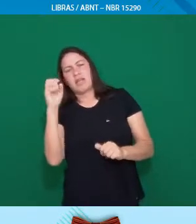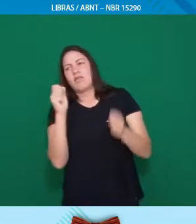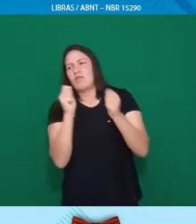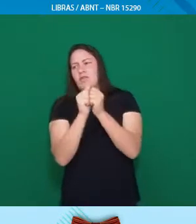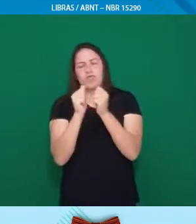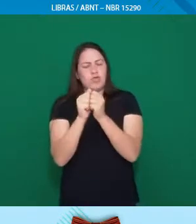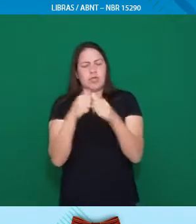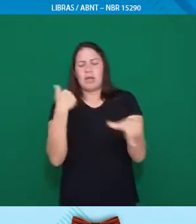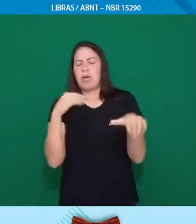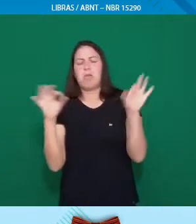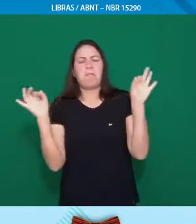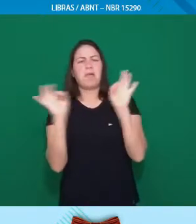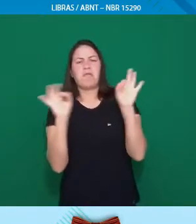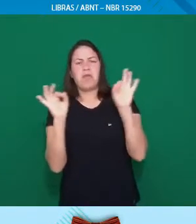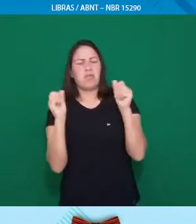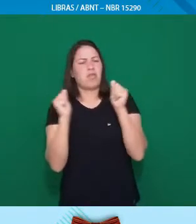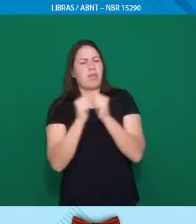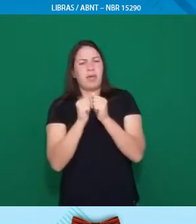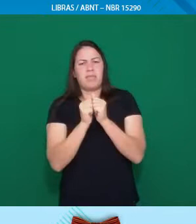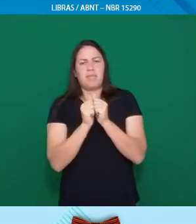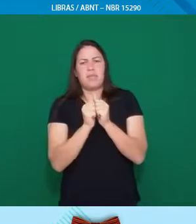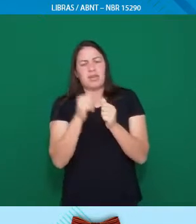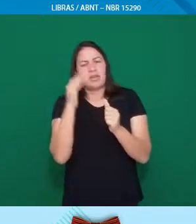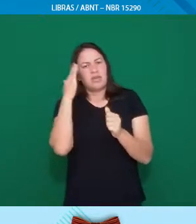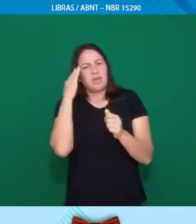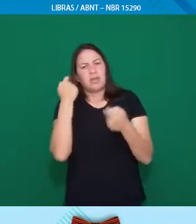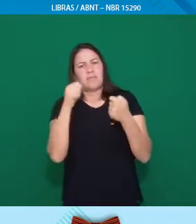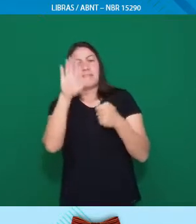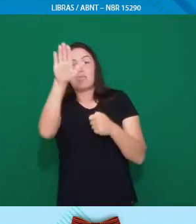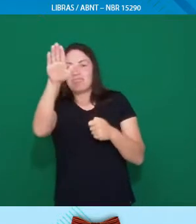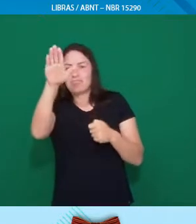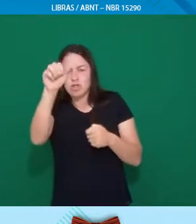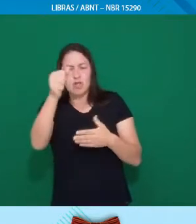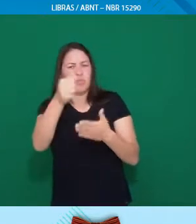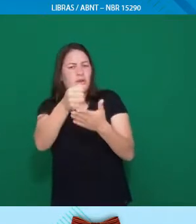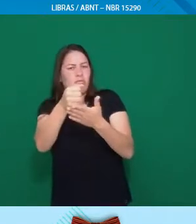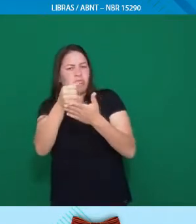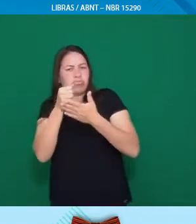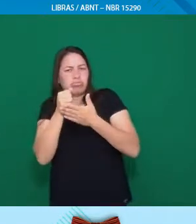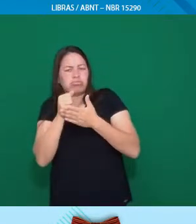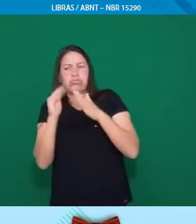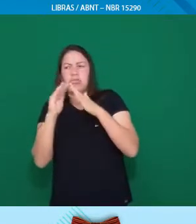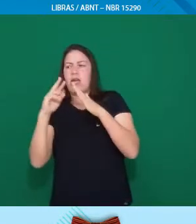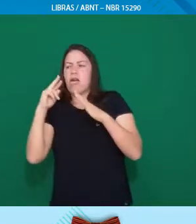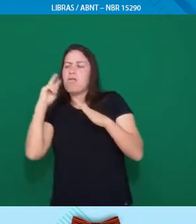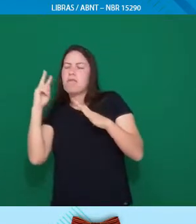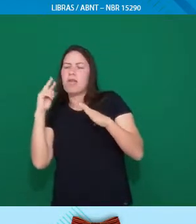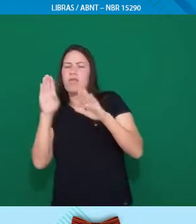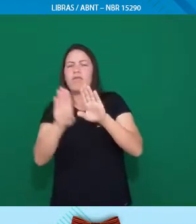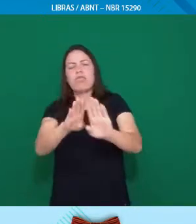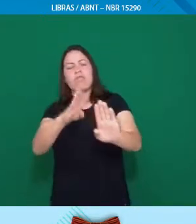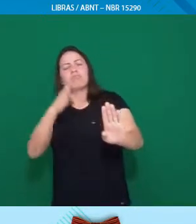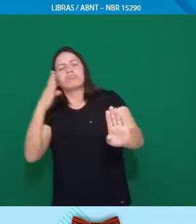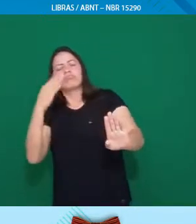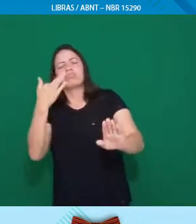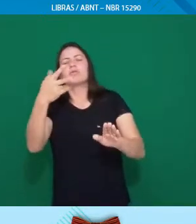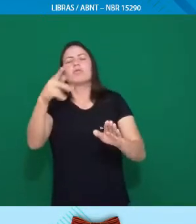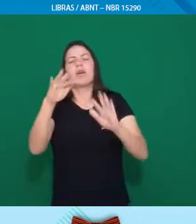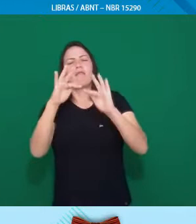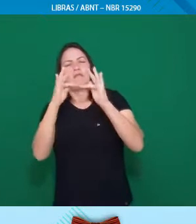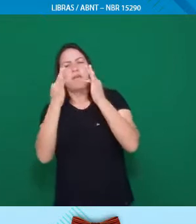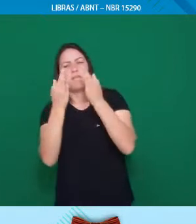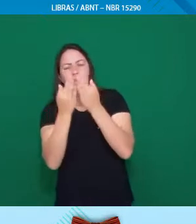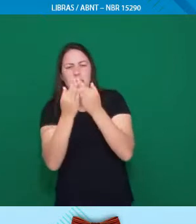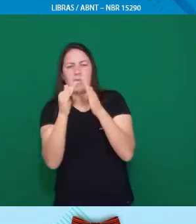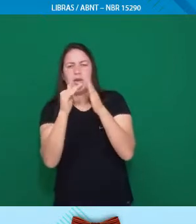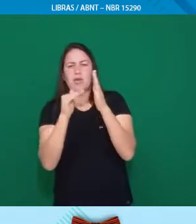vem fazendo um trabalho Espetacular dela também mas sempre que precisar da gente então de vereadores sempre estava com as portas abertas para você e para